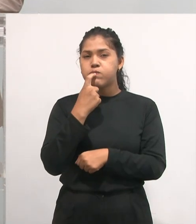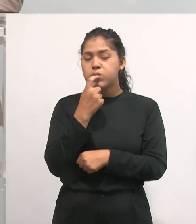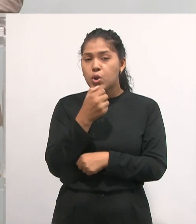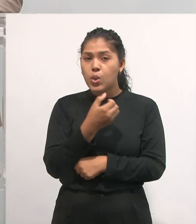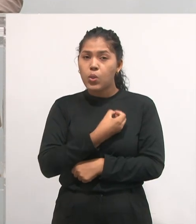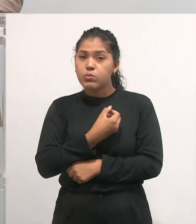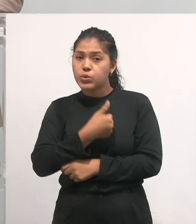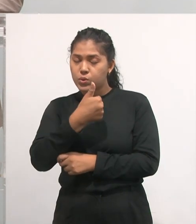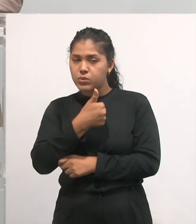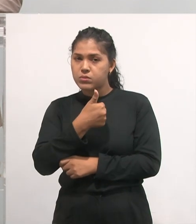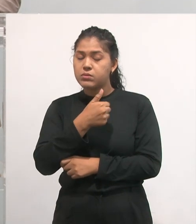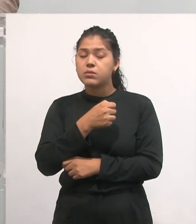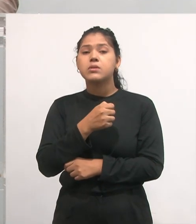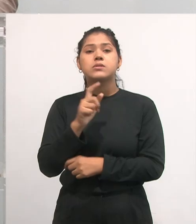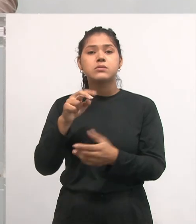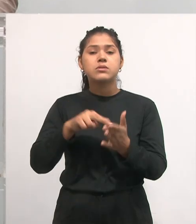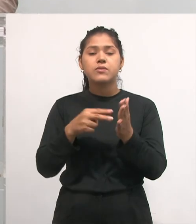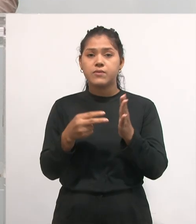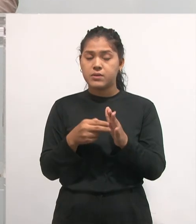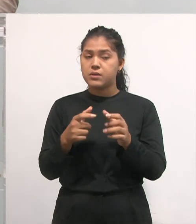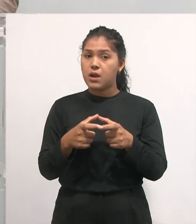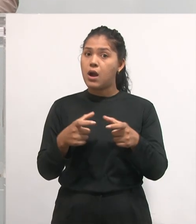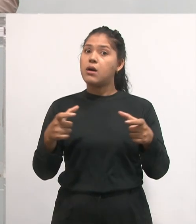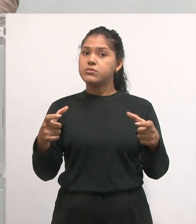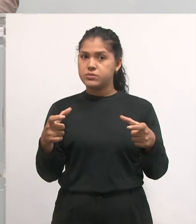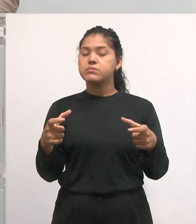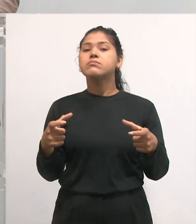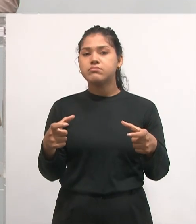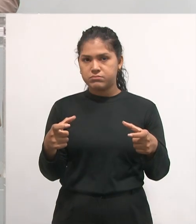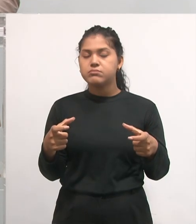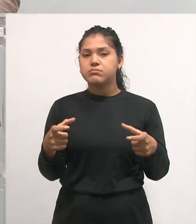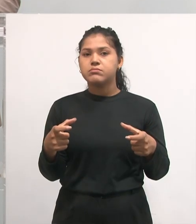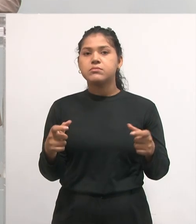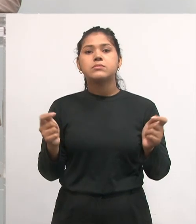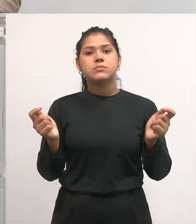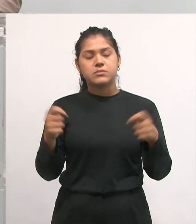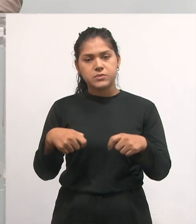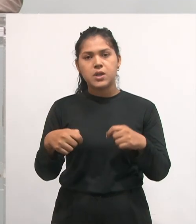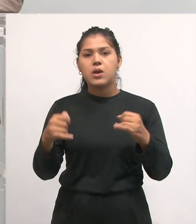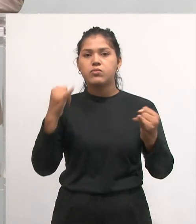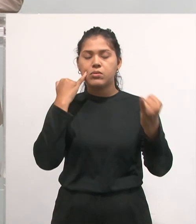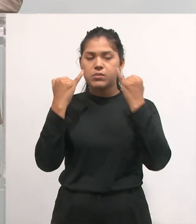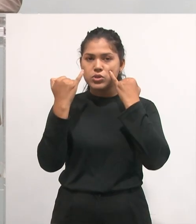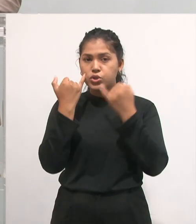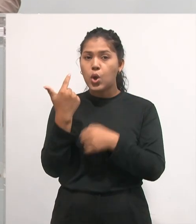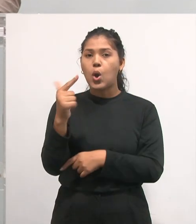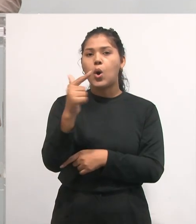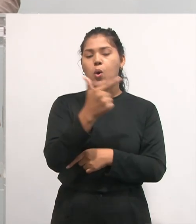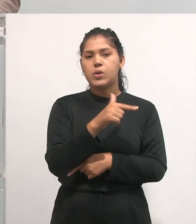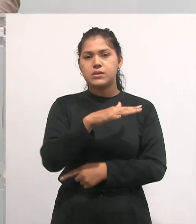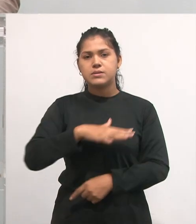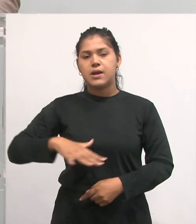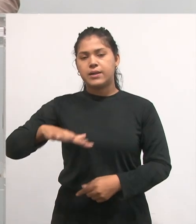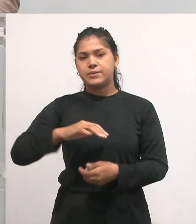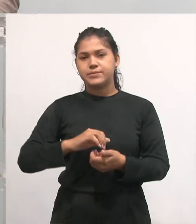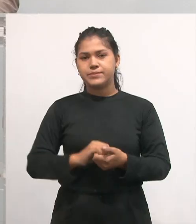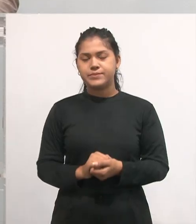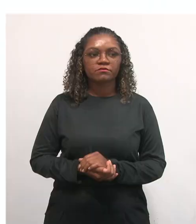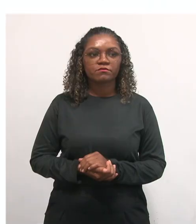Então é a correlação muito alta, significa que você pode extrapolar essas informações para outros valores.